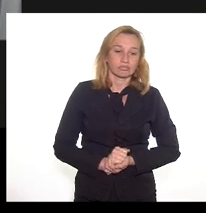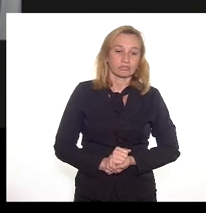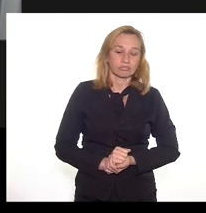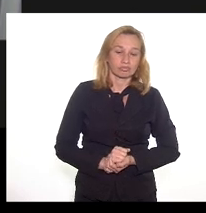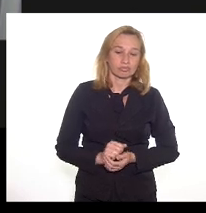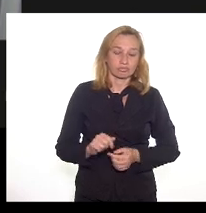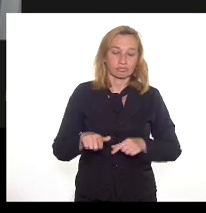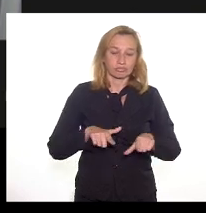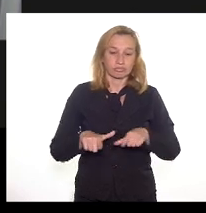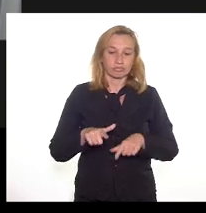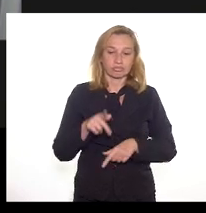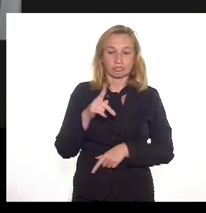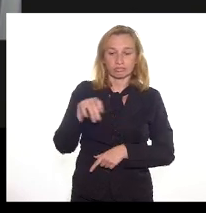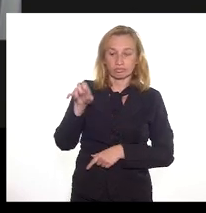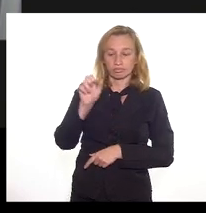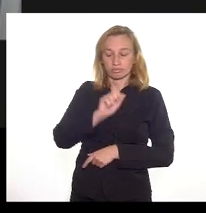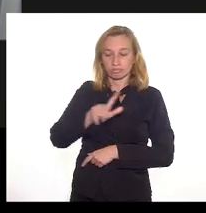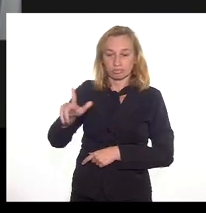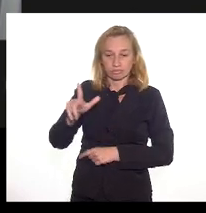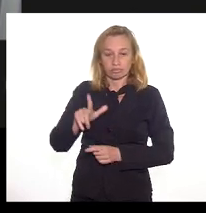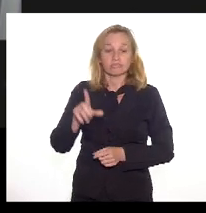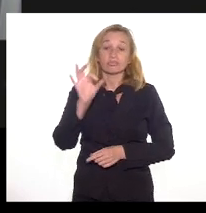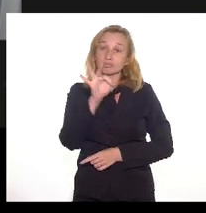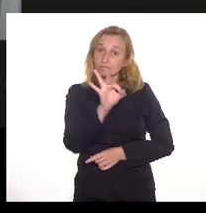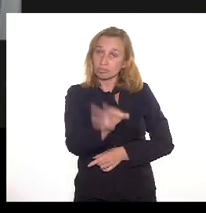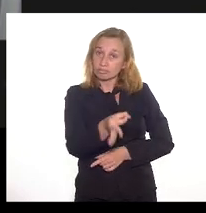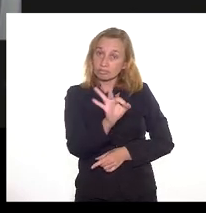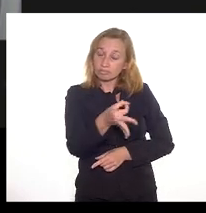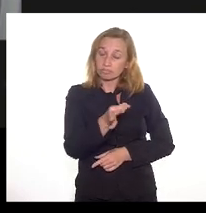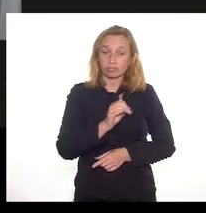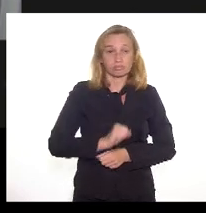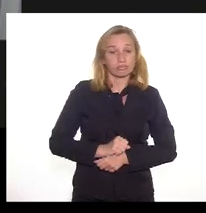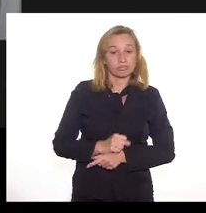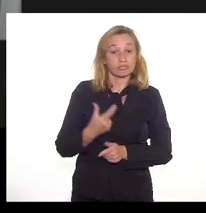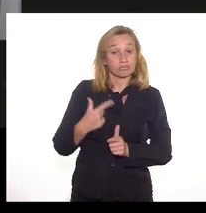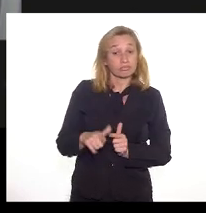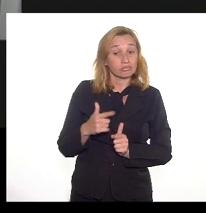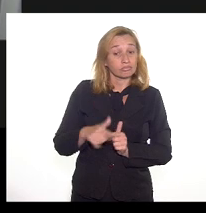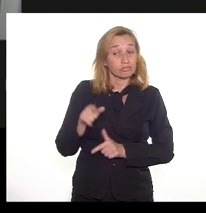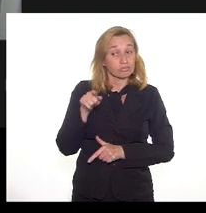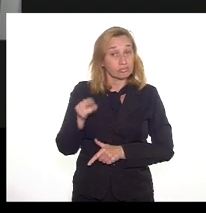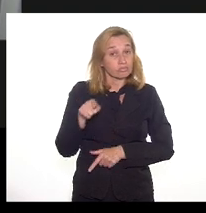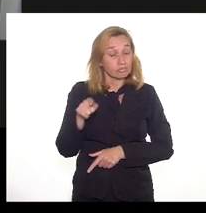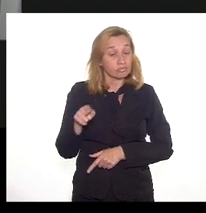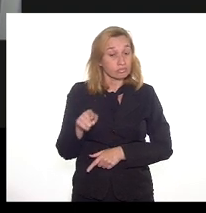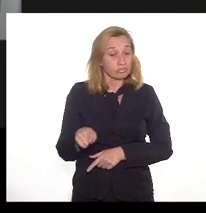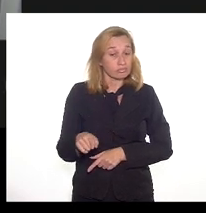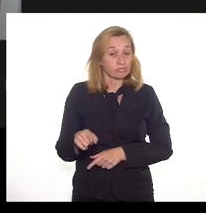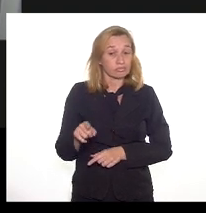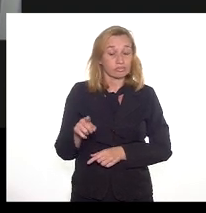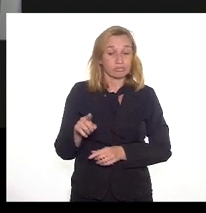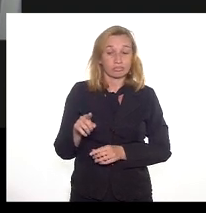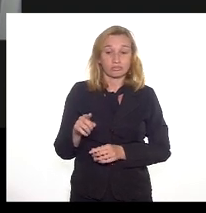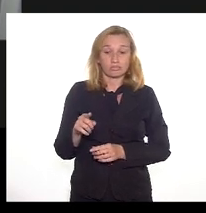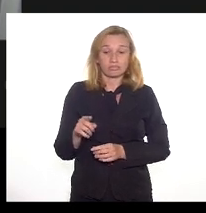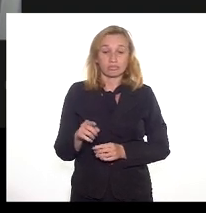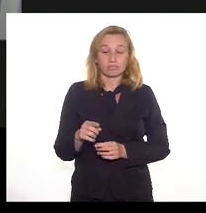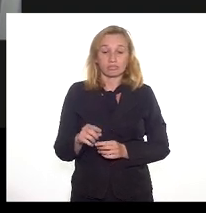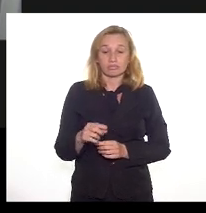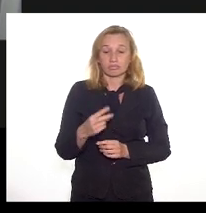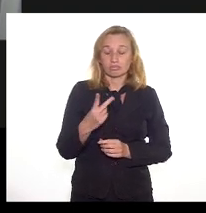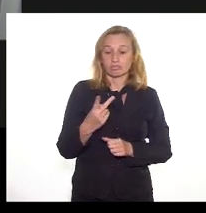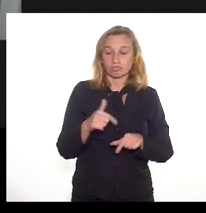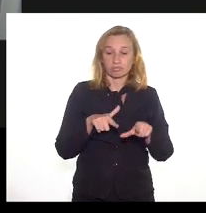operação do pré-sal. Porque exatamente porque esse problema é uma questão de mão dupla.